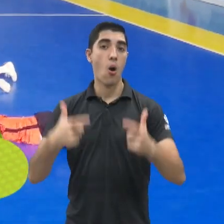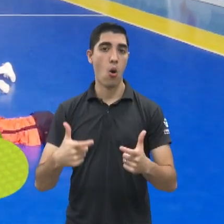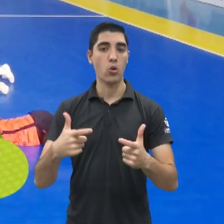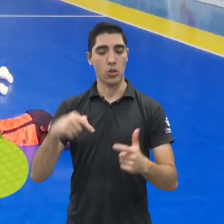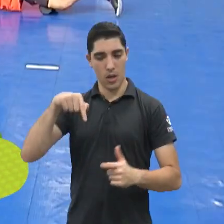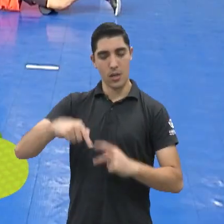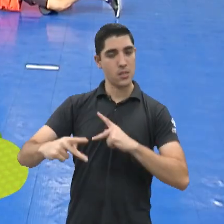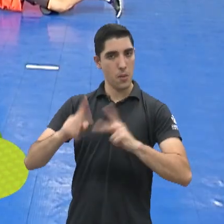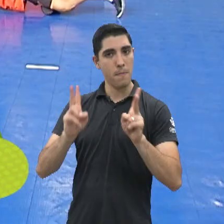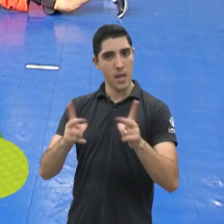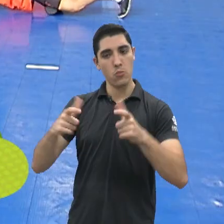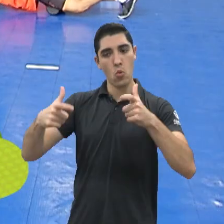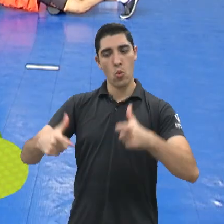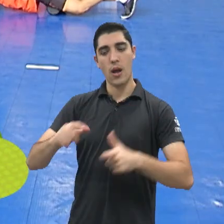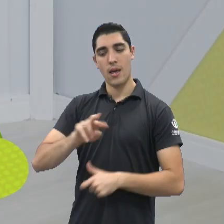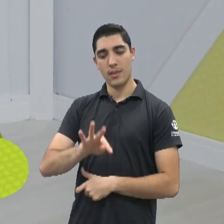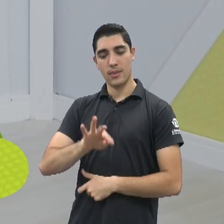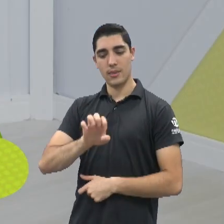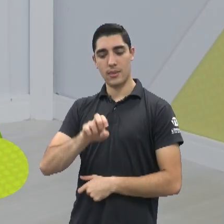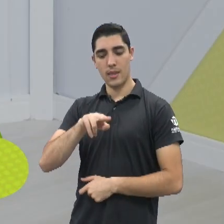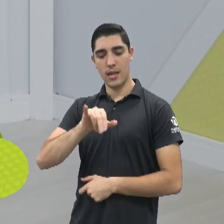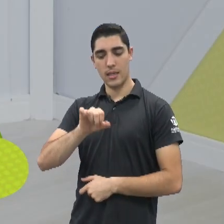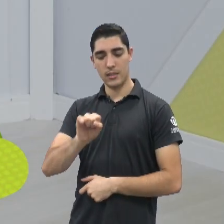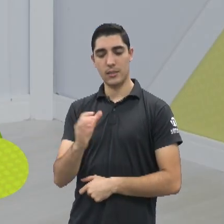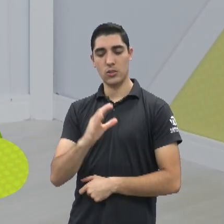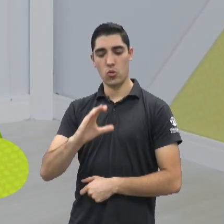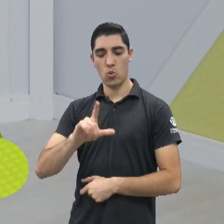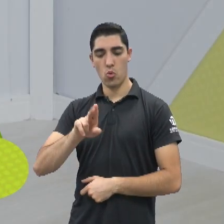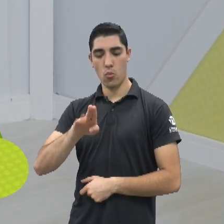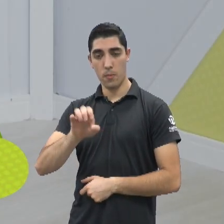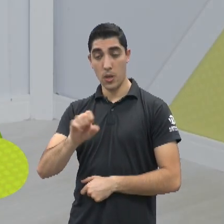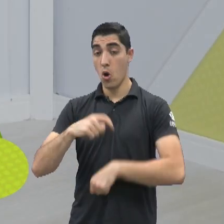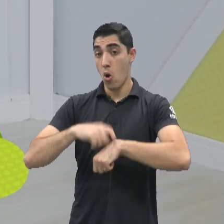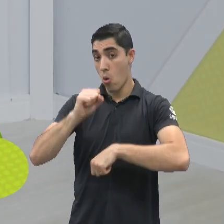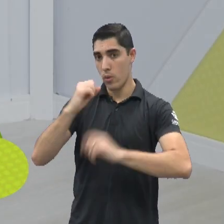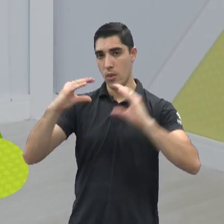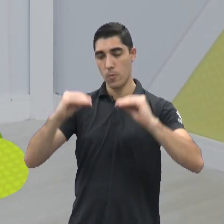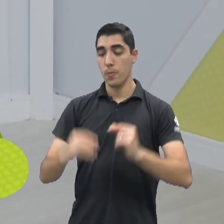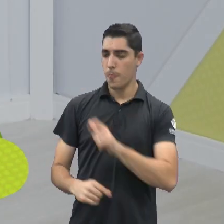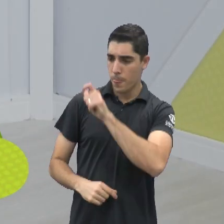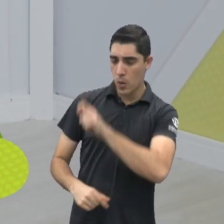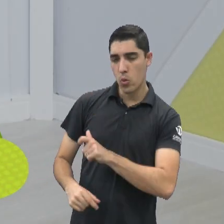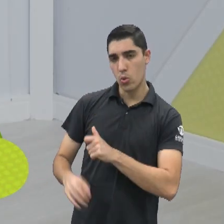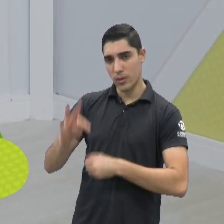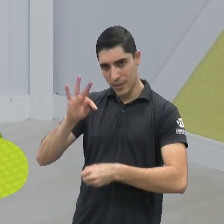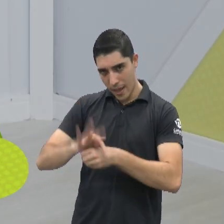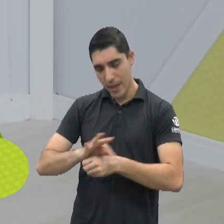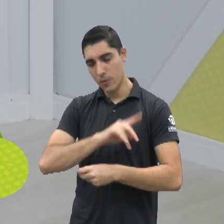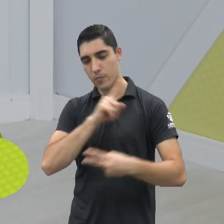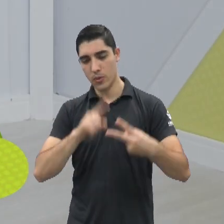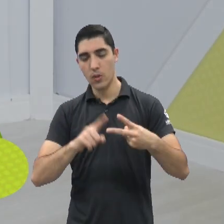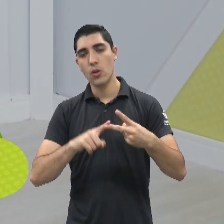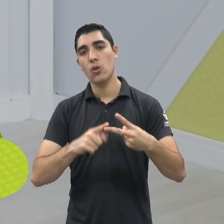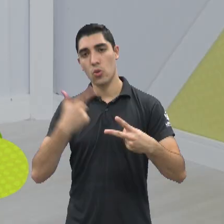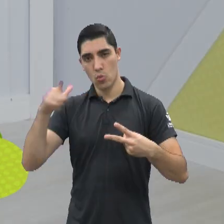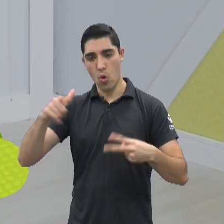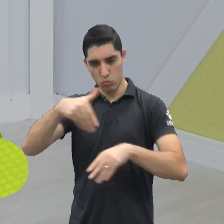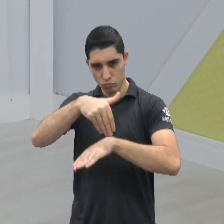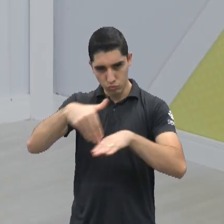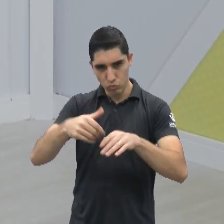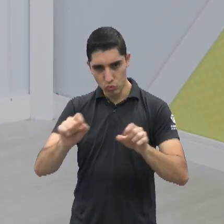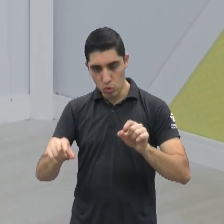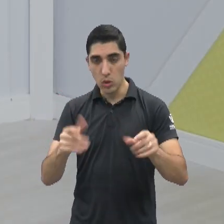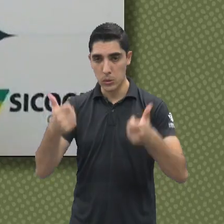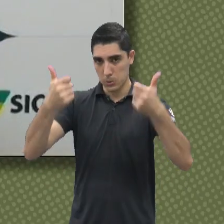Clube às 8 da noite. E o técnico Gabriel Oliveira e o pivô Pedro Torres falaram um pouquinho do que eles esperam desse duelo. Dá o play,